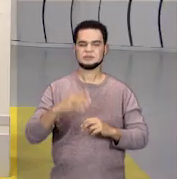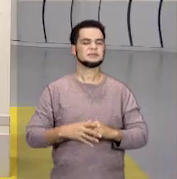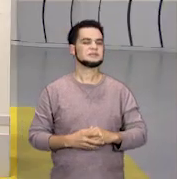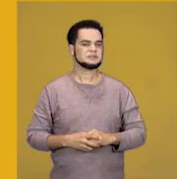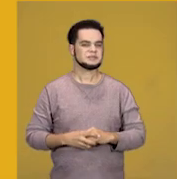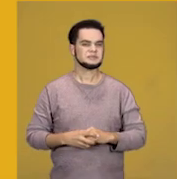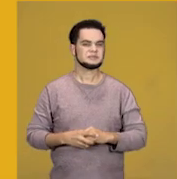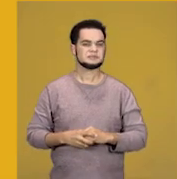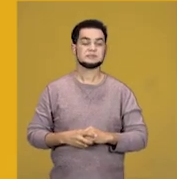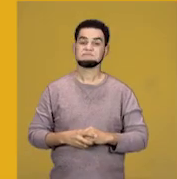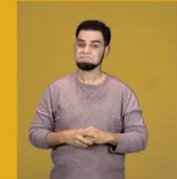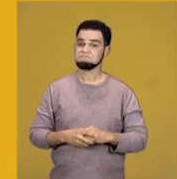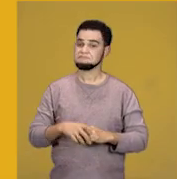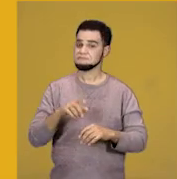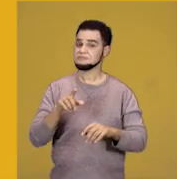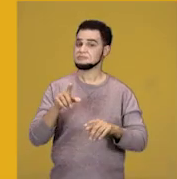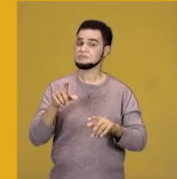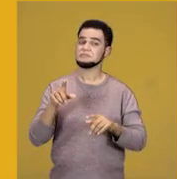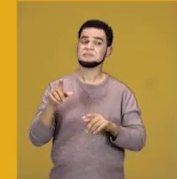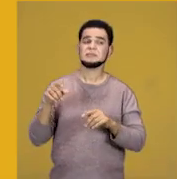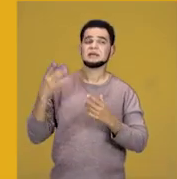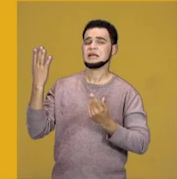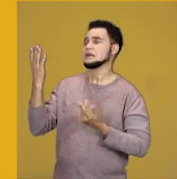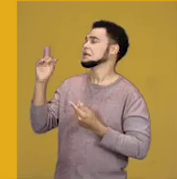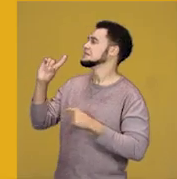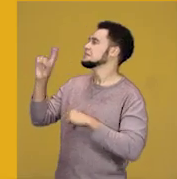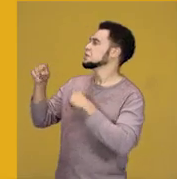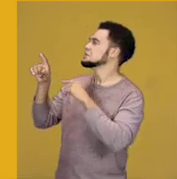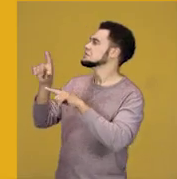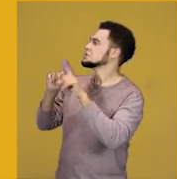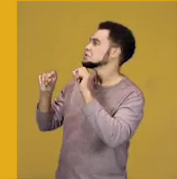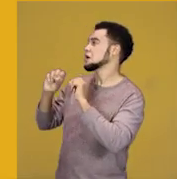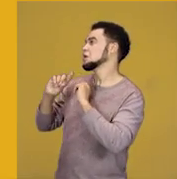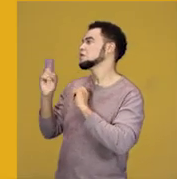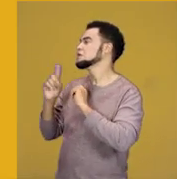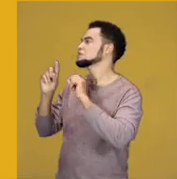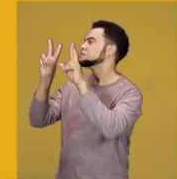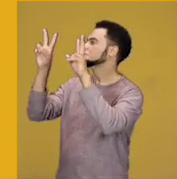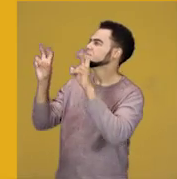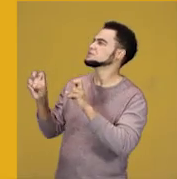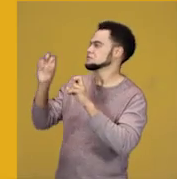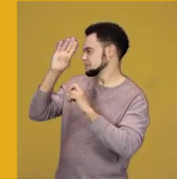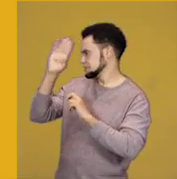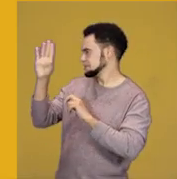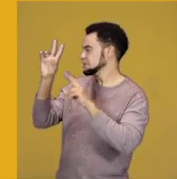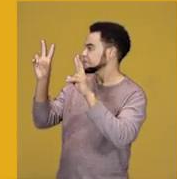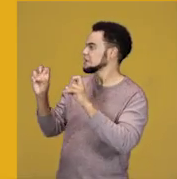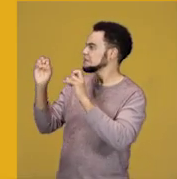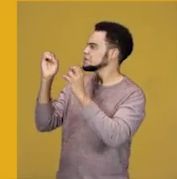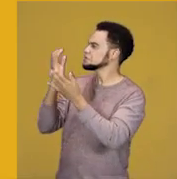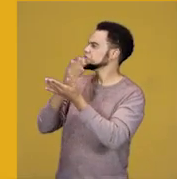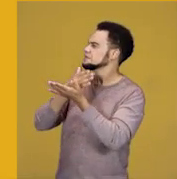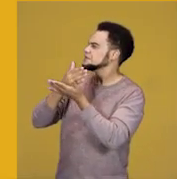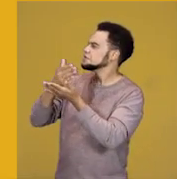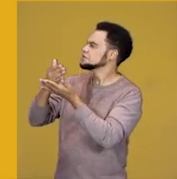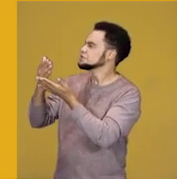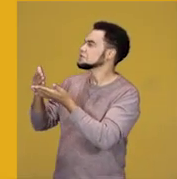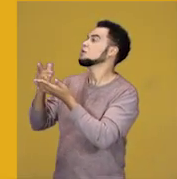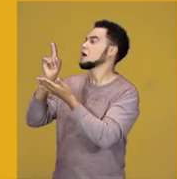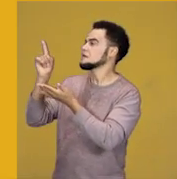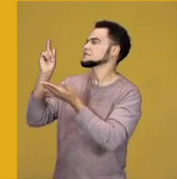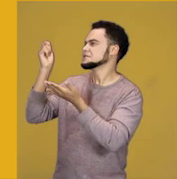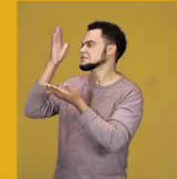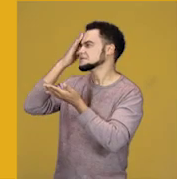Após selecionar ou não conhecimentos prévios sobre o assunto central do tema e dividi-lo, você já